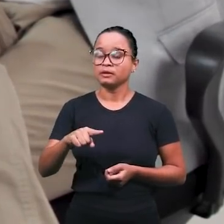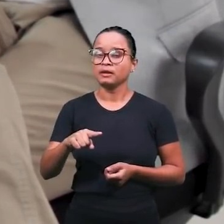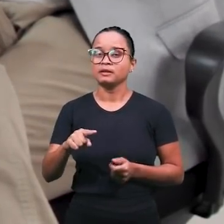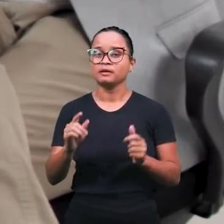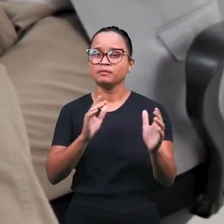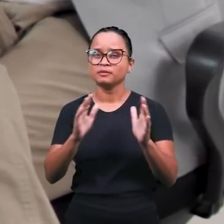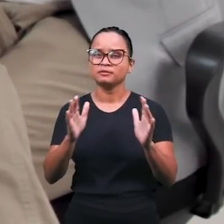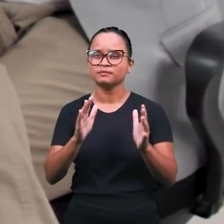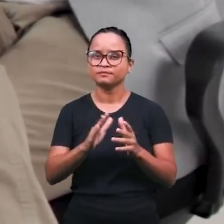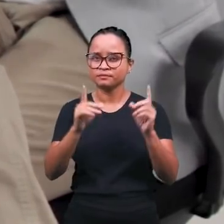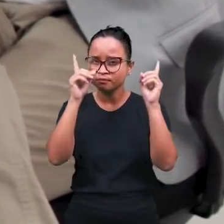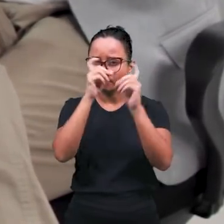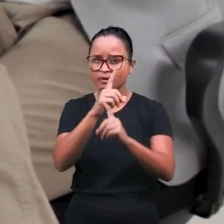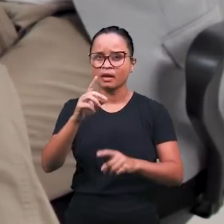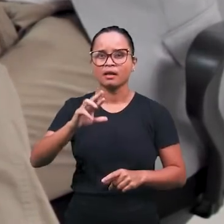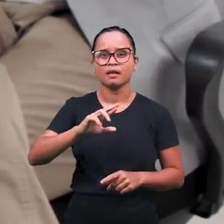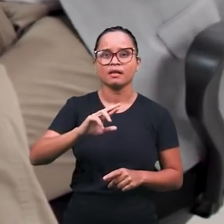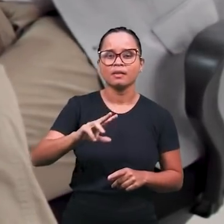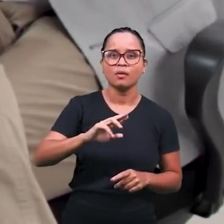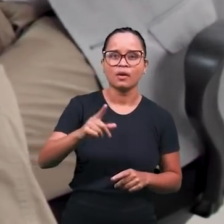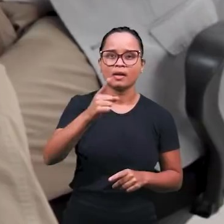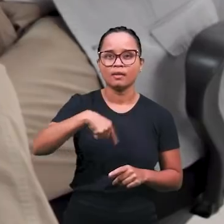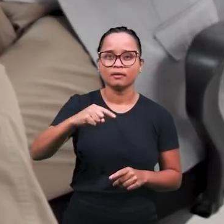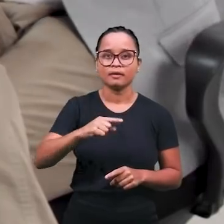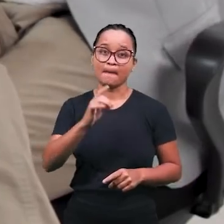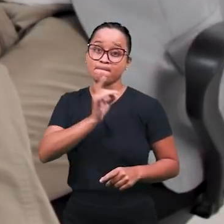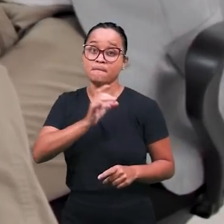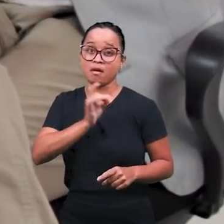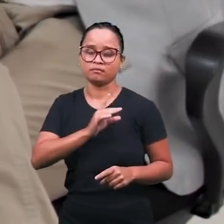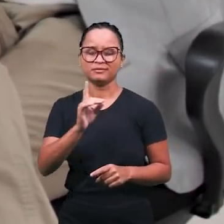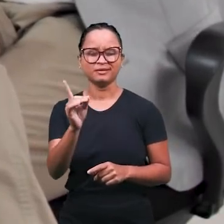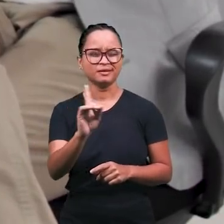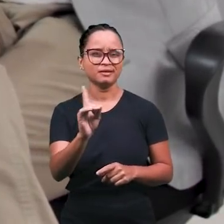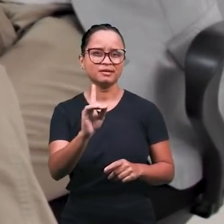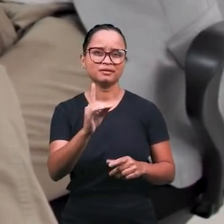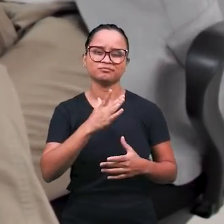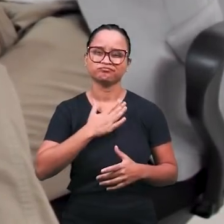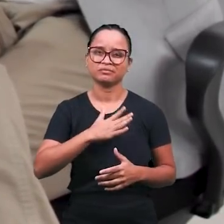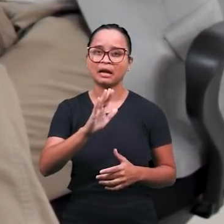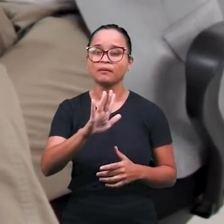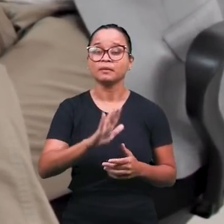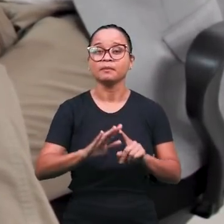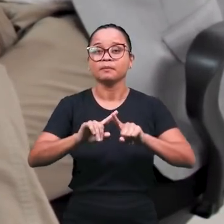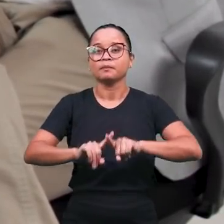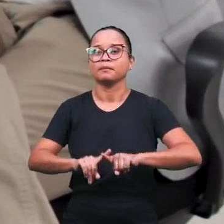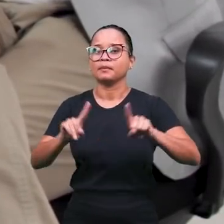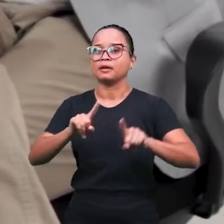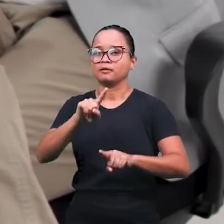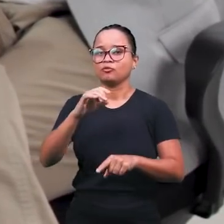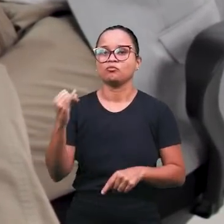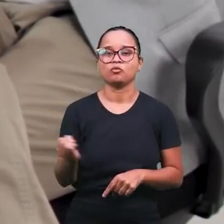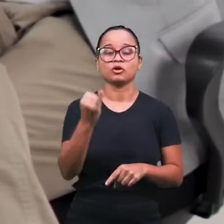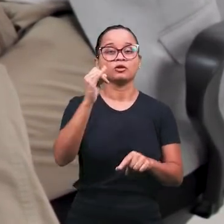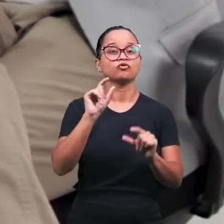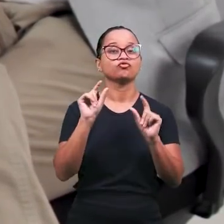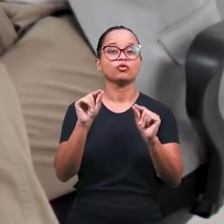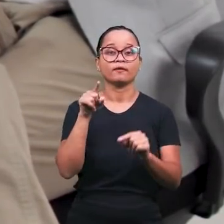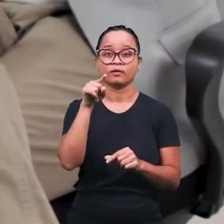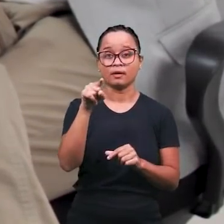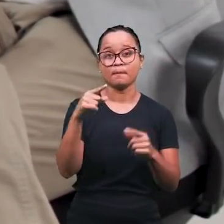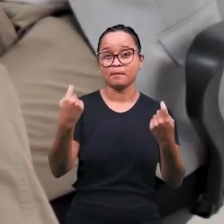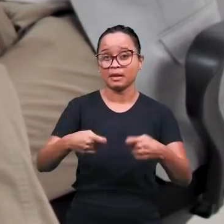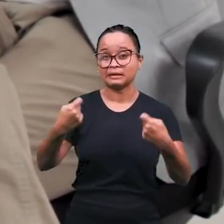possíveis. Naturalmente, não é nosso papel aqui causar qualquer tipo de pânico, não é isso. O impacto. Mas é importante você